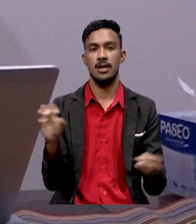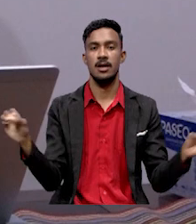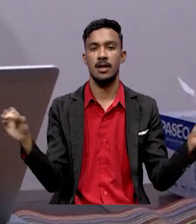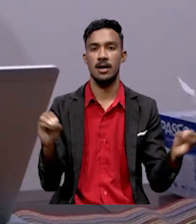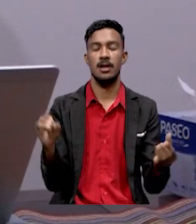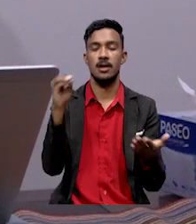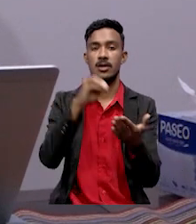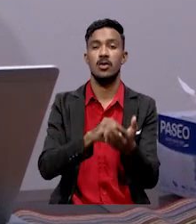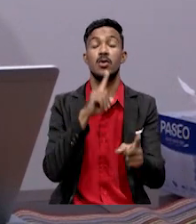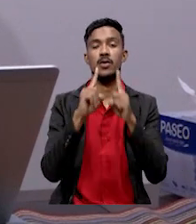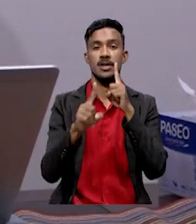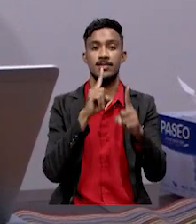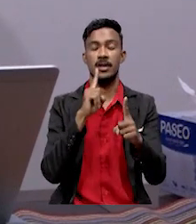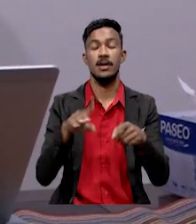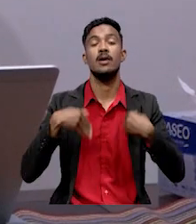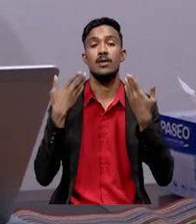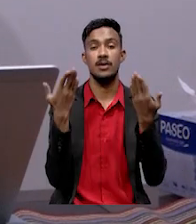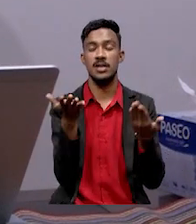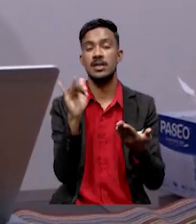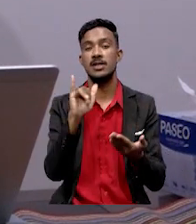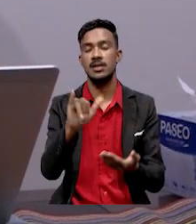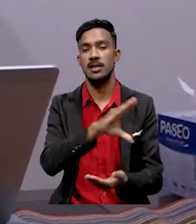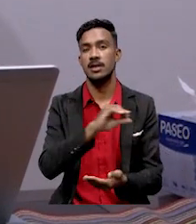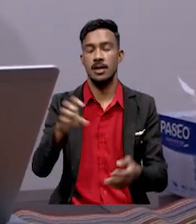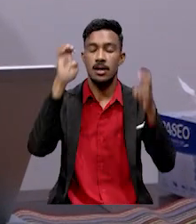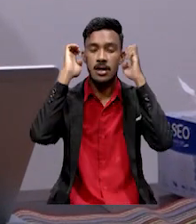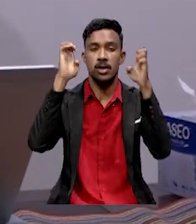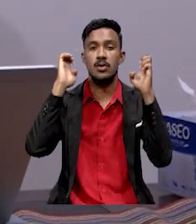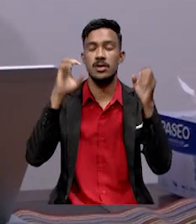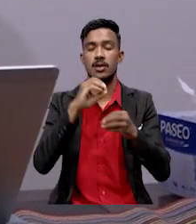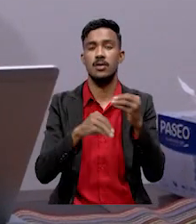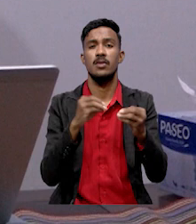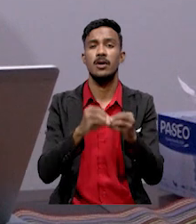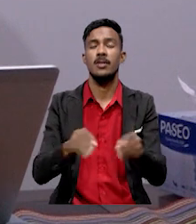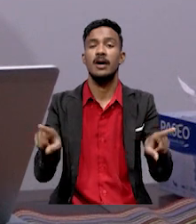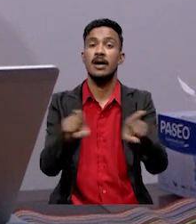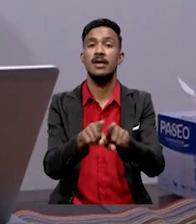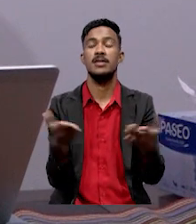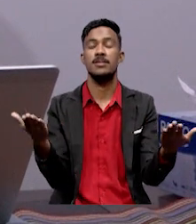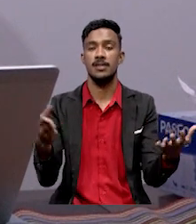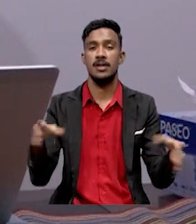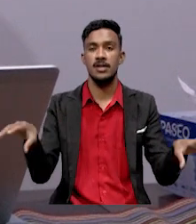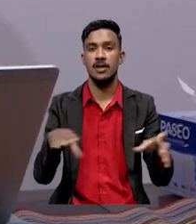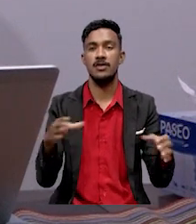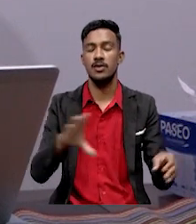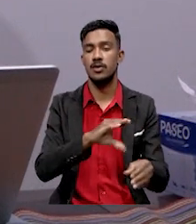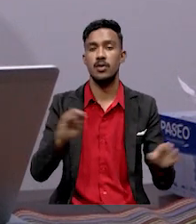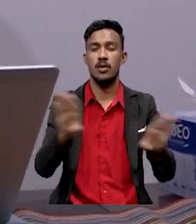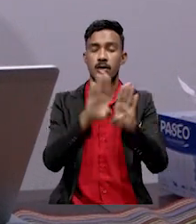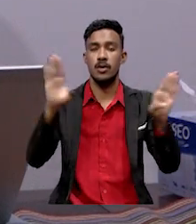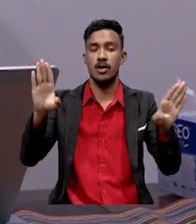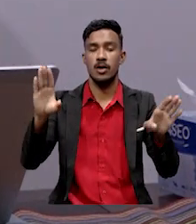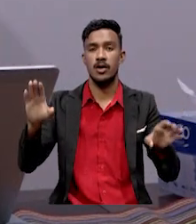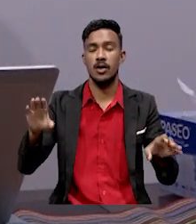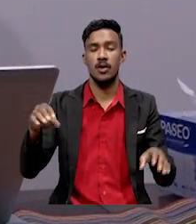consegue explica o insa sira ninia edukasaun nen relevante ba servisu nebe o vaga nebe instituição sira